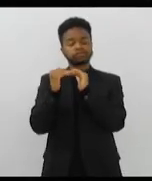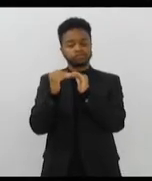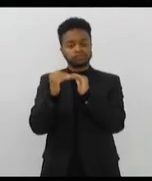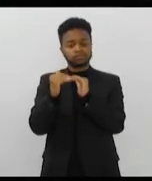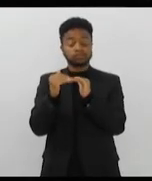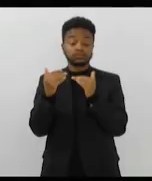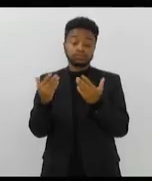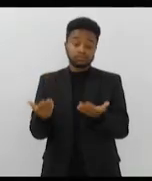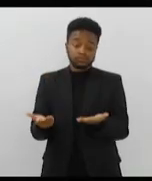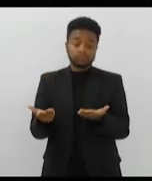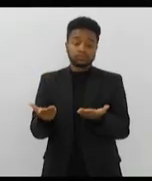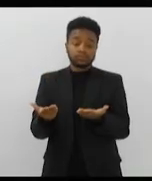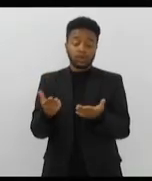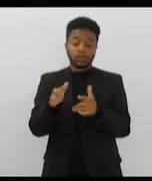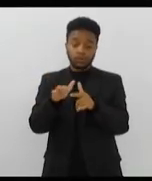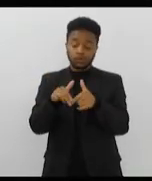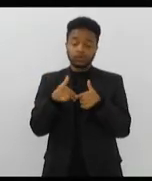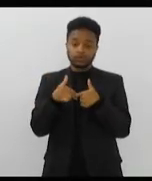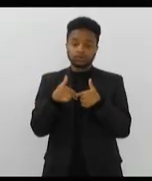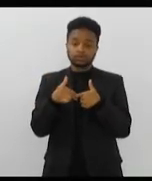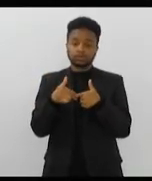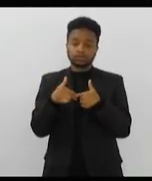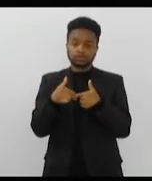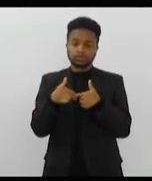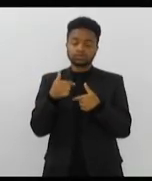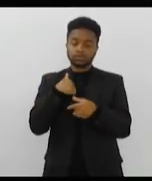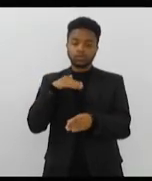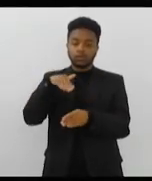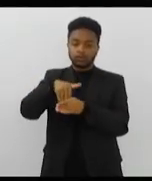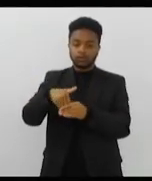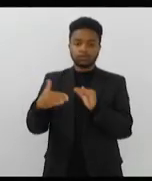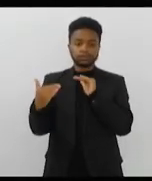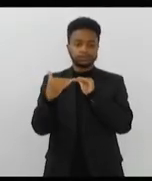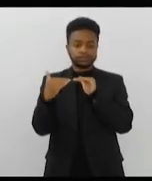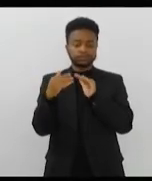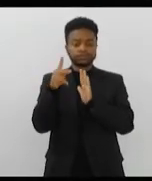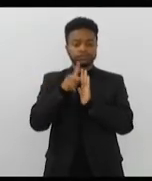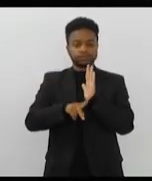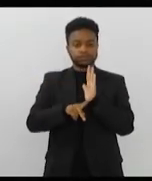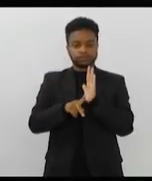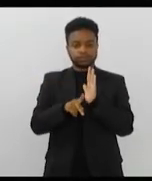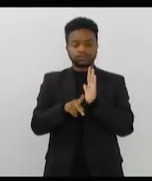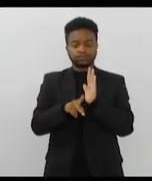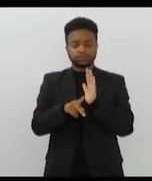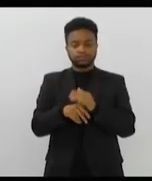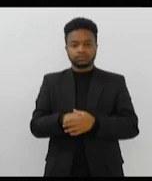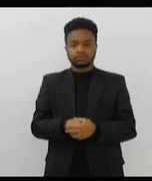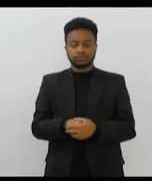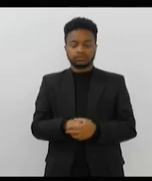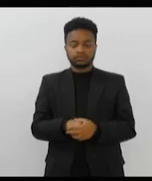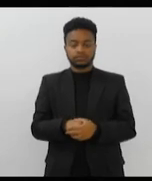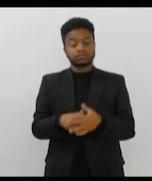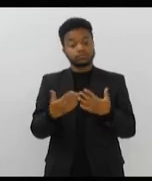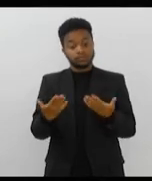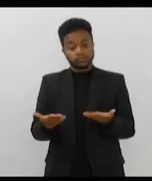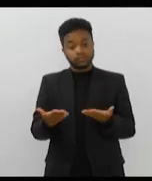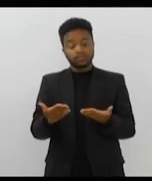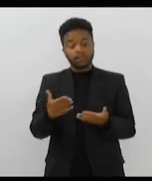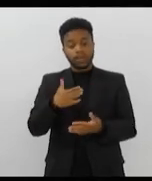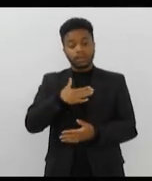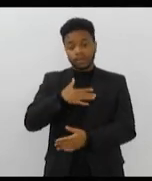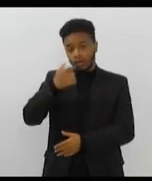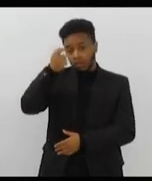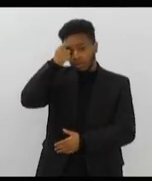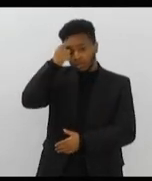Então, é isso que me fez votar favorável a esse projeto. E, não, e essa minha